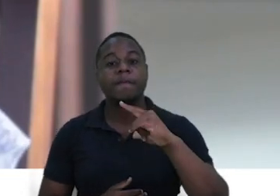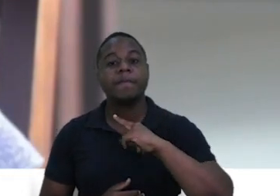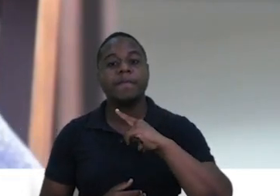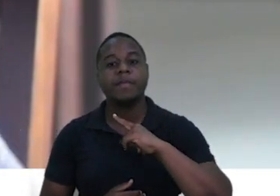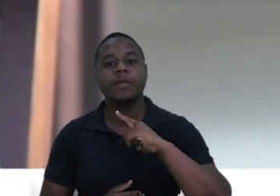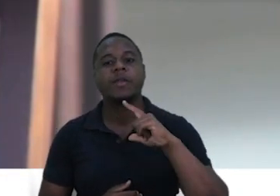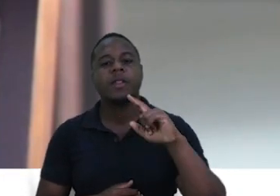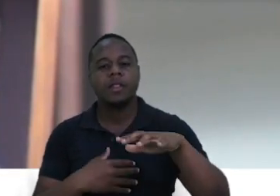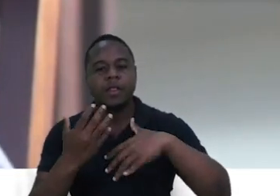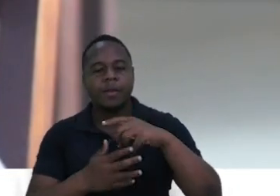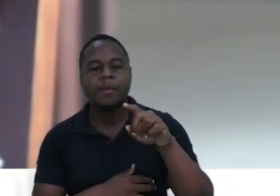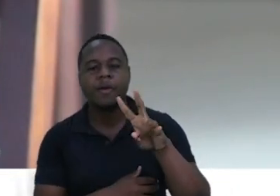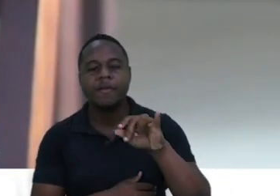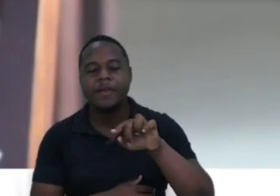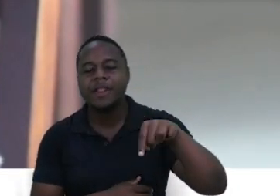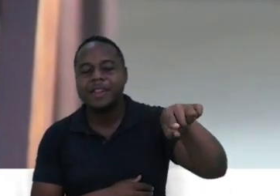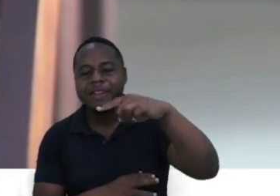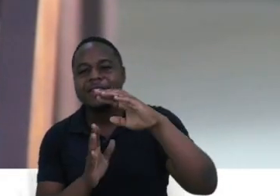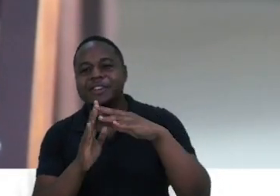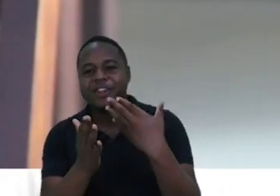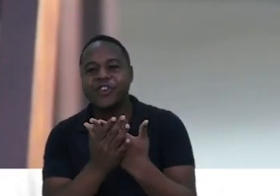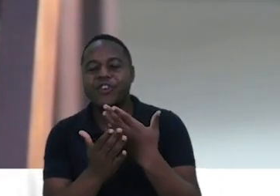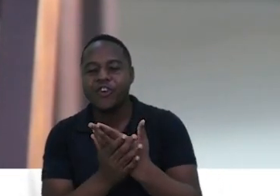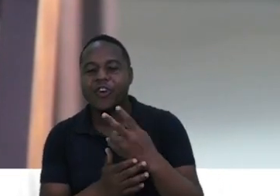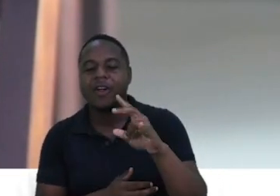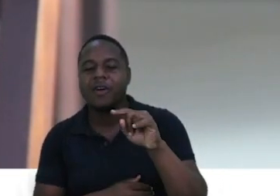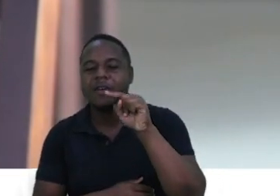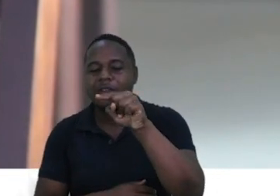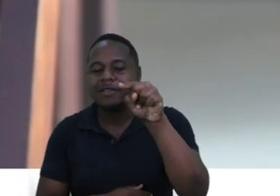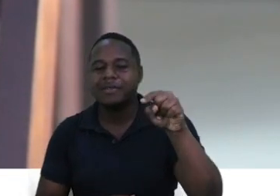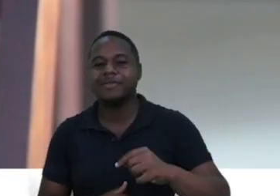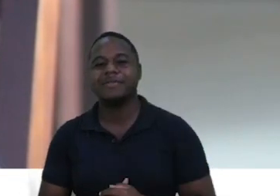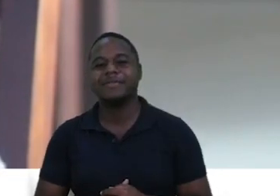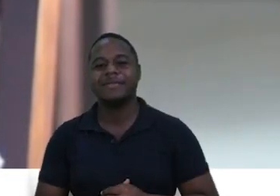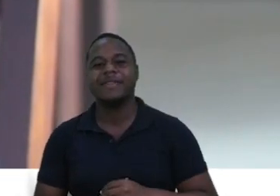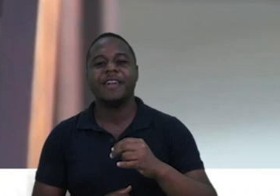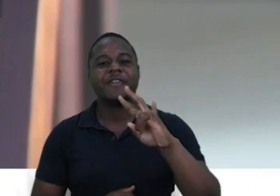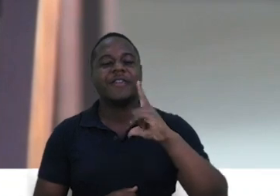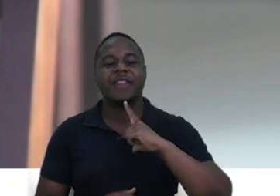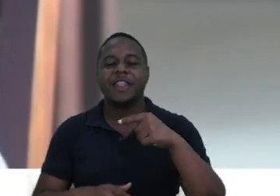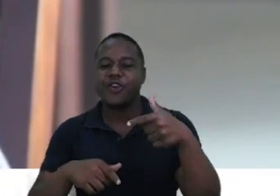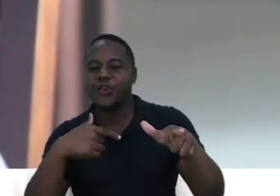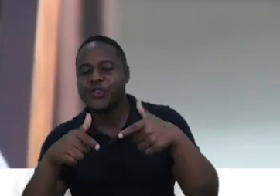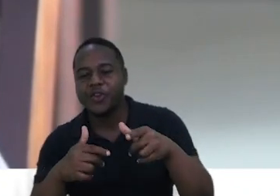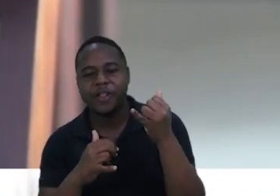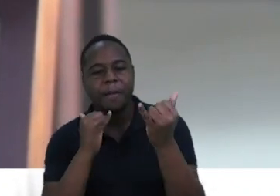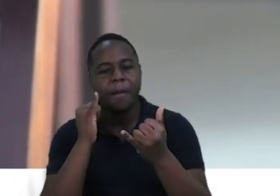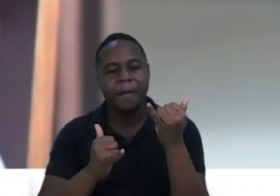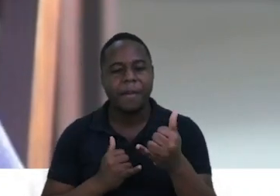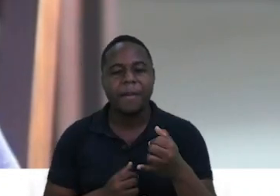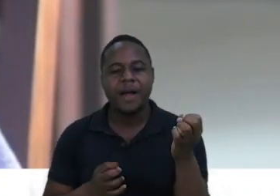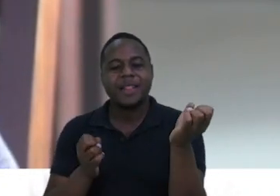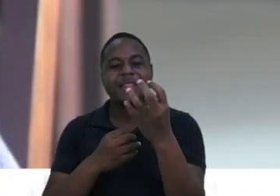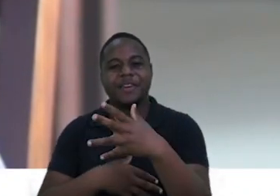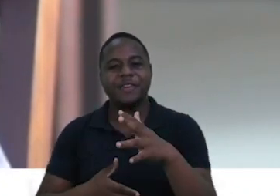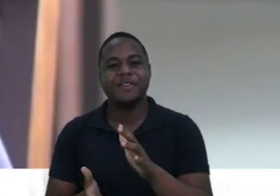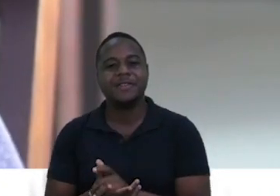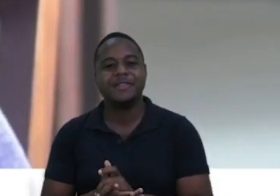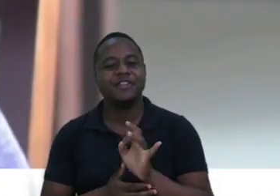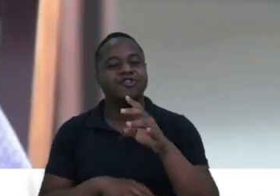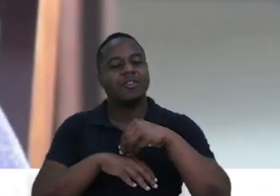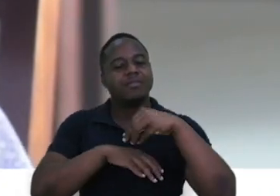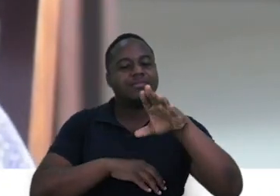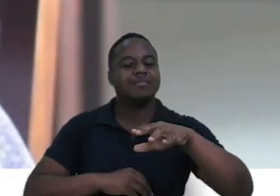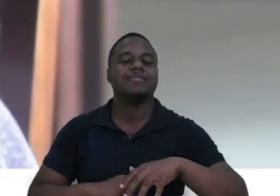um rolezinho lá pela escola. Por favor. Vamos ter aí algumas outras novidades aí que vai chegar até vocês. Então é só um pequeno